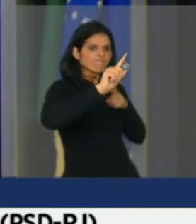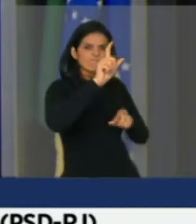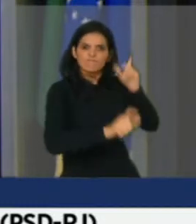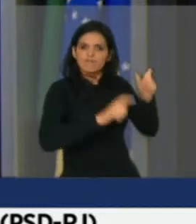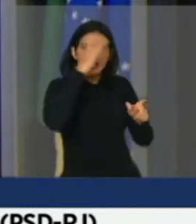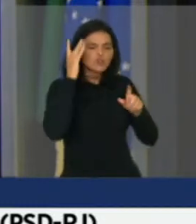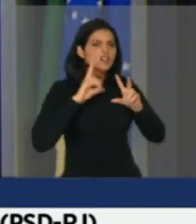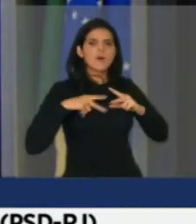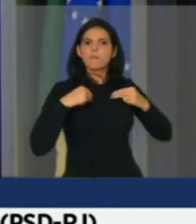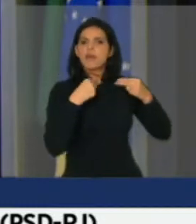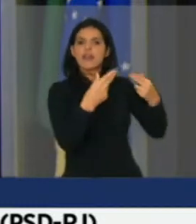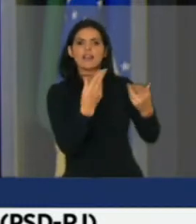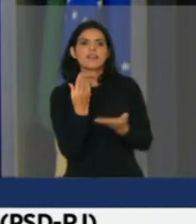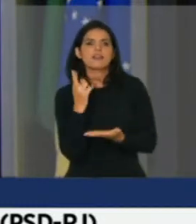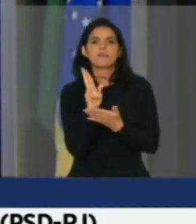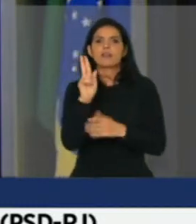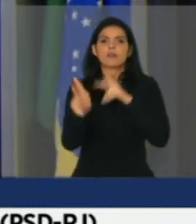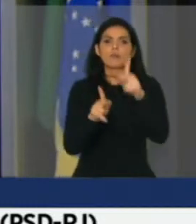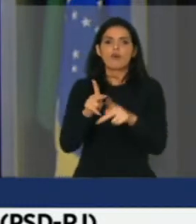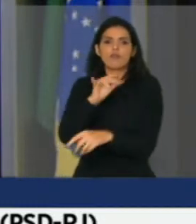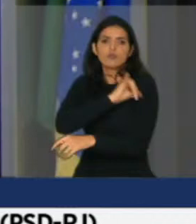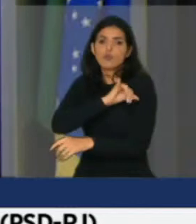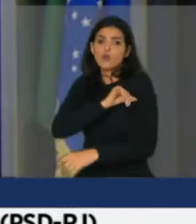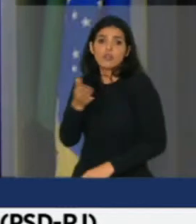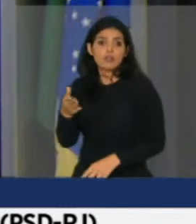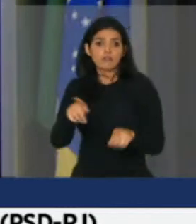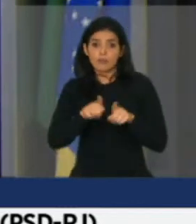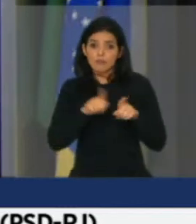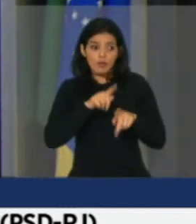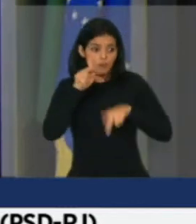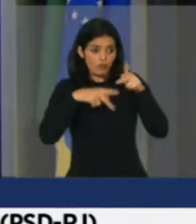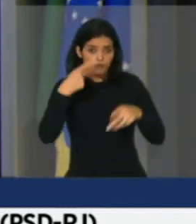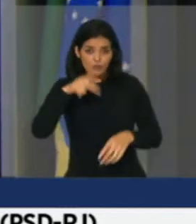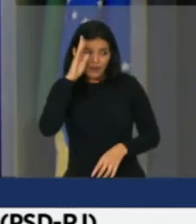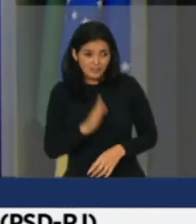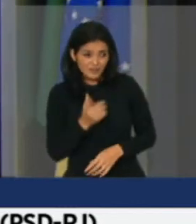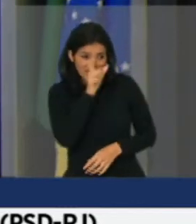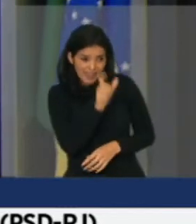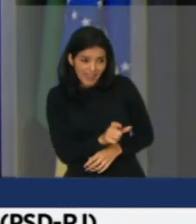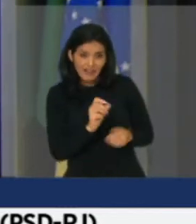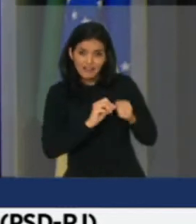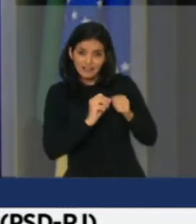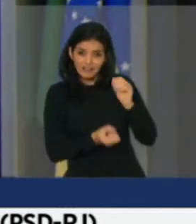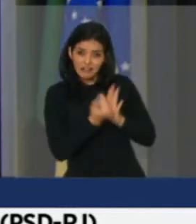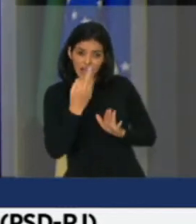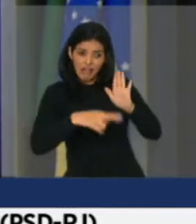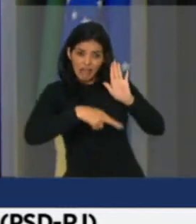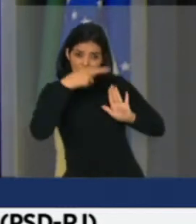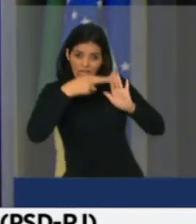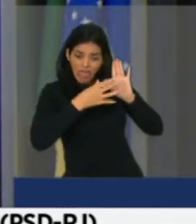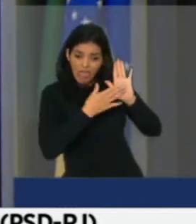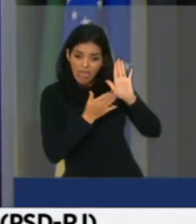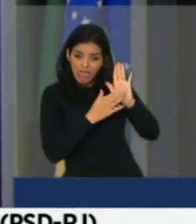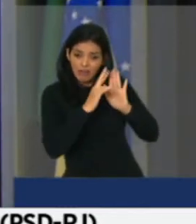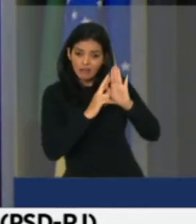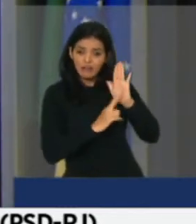merecem representar os cariocas e muito menos os brasileiros, para fazer regras que...